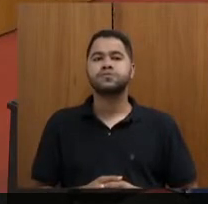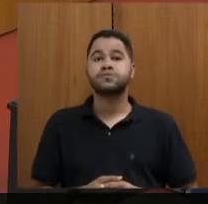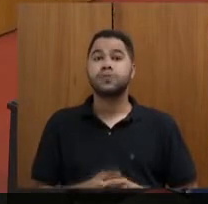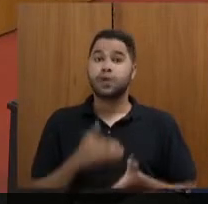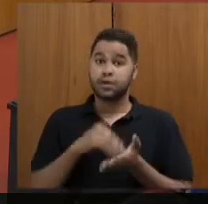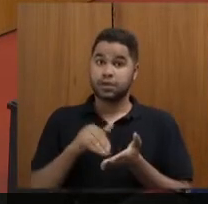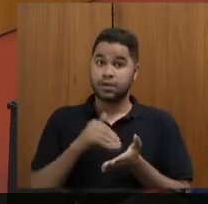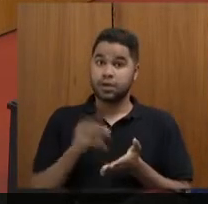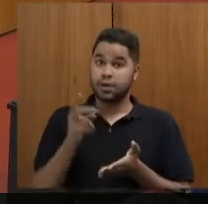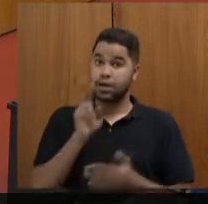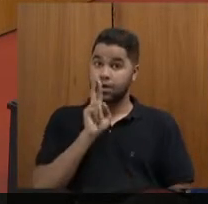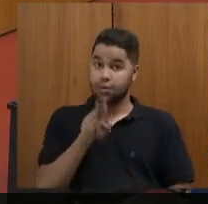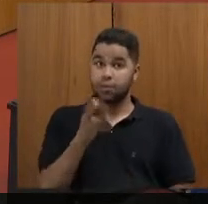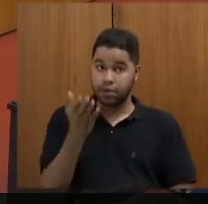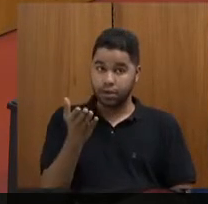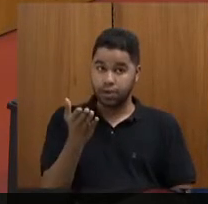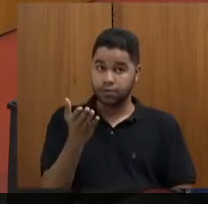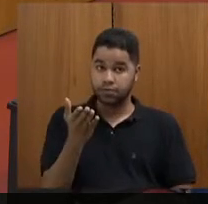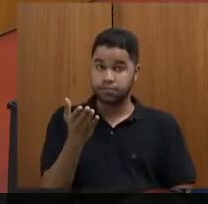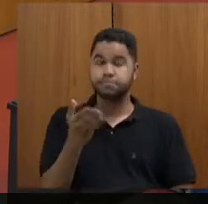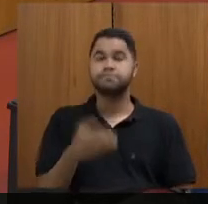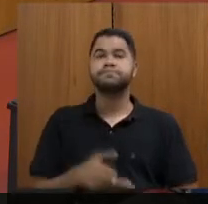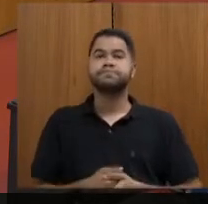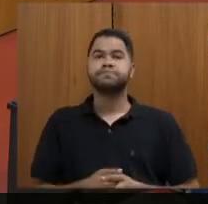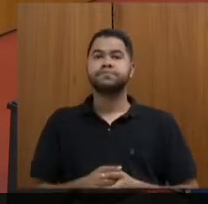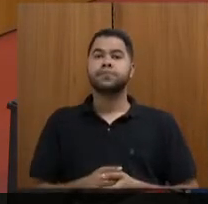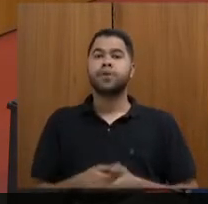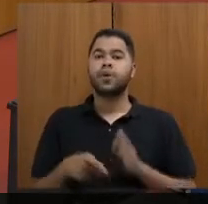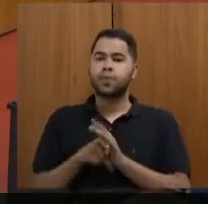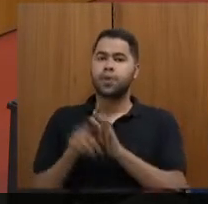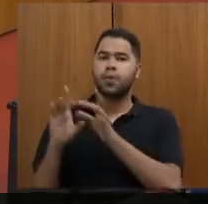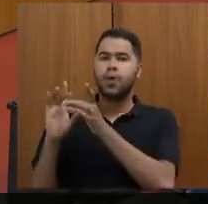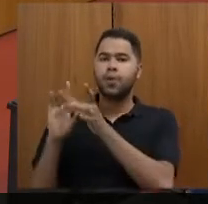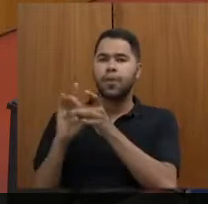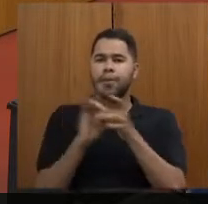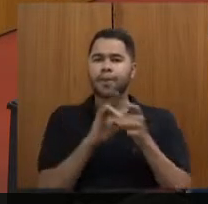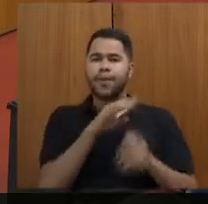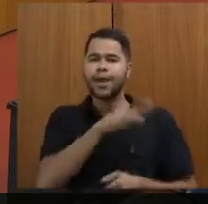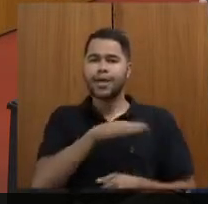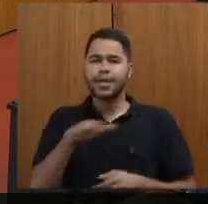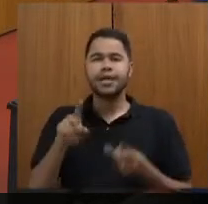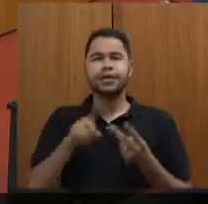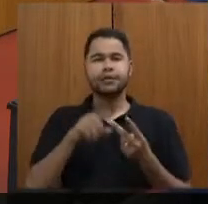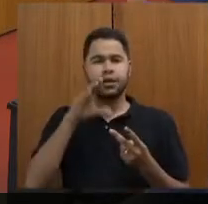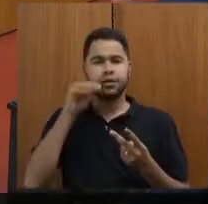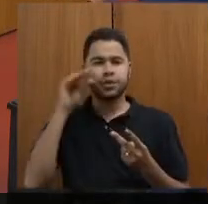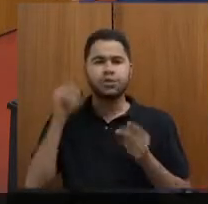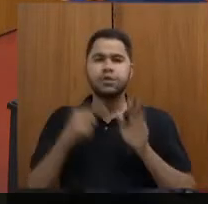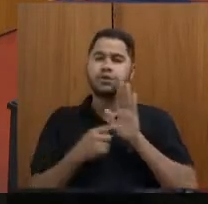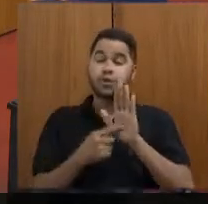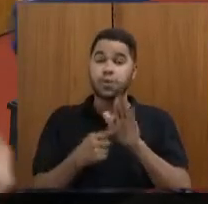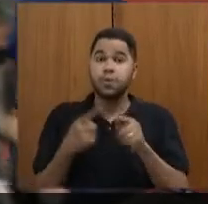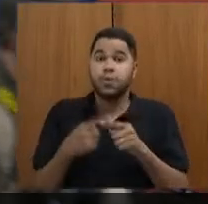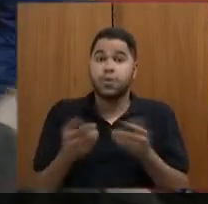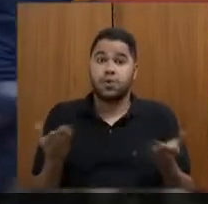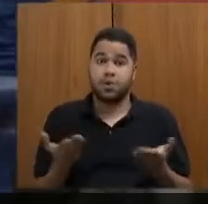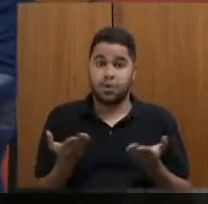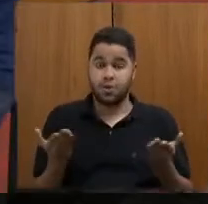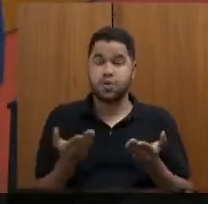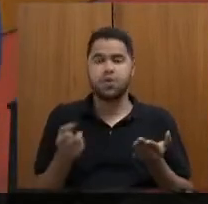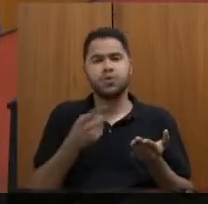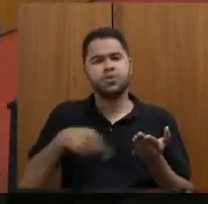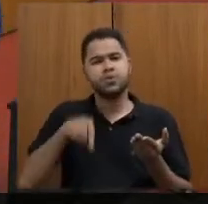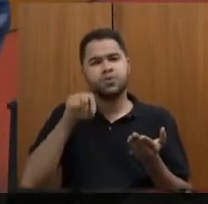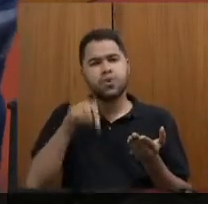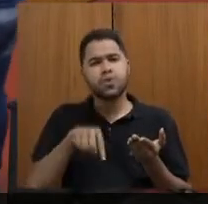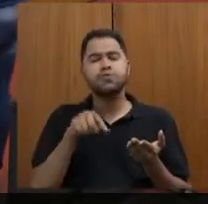Secretária, a senhora estava respondendo? Sim. Quanto à campanha de combate à violência contra criança e adolescente, está prevista, porque agora nós